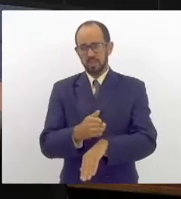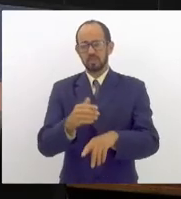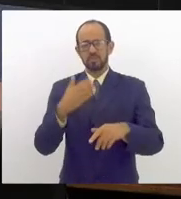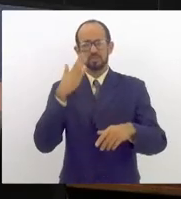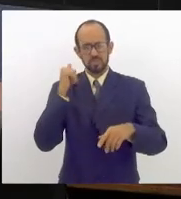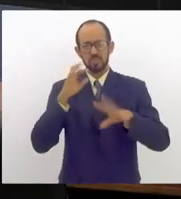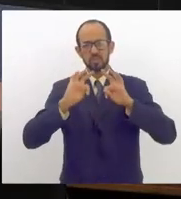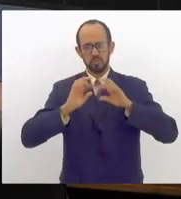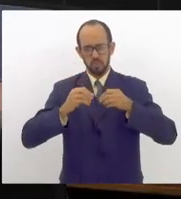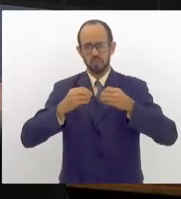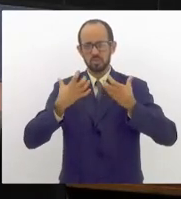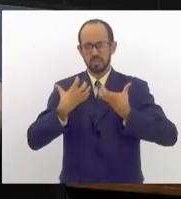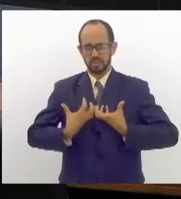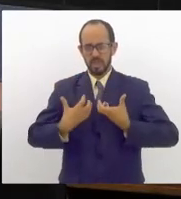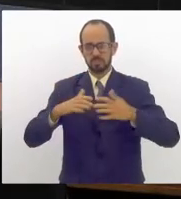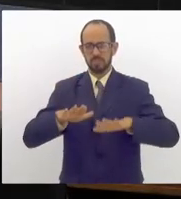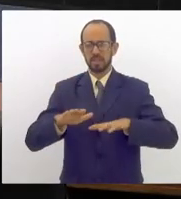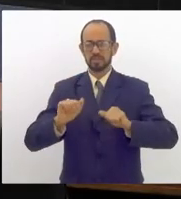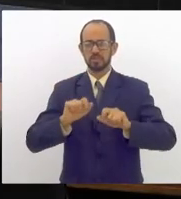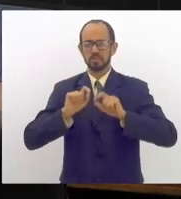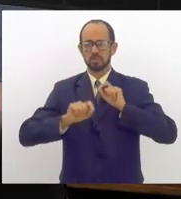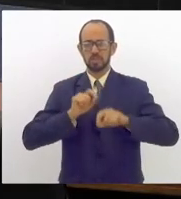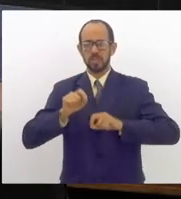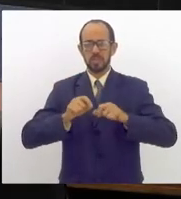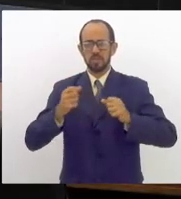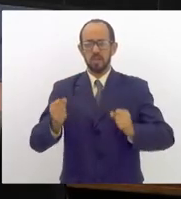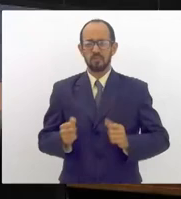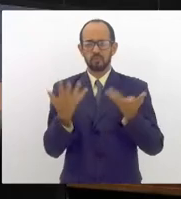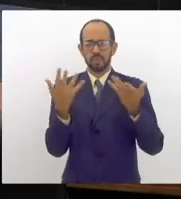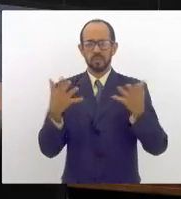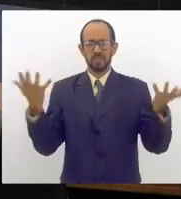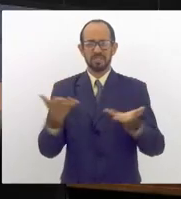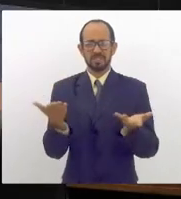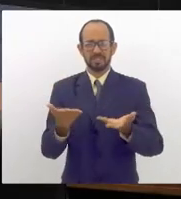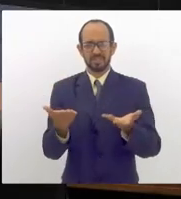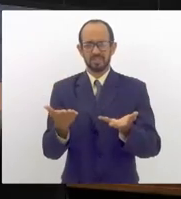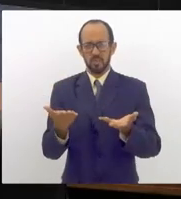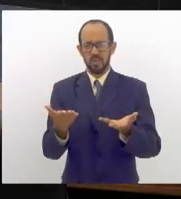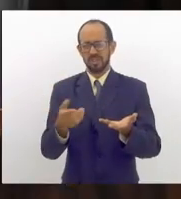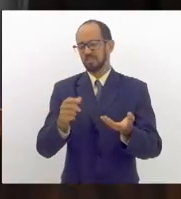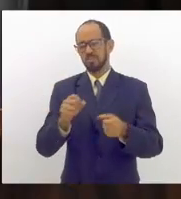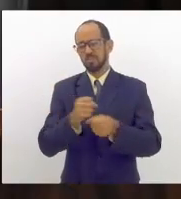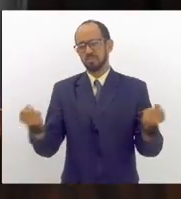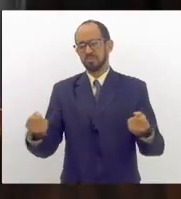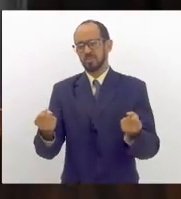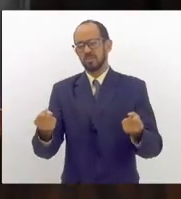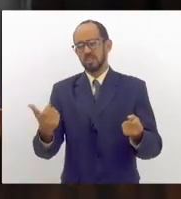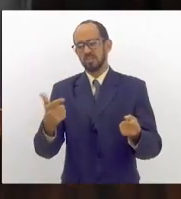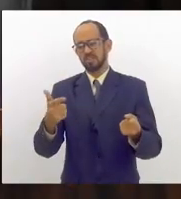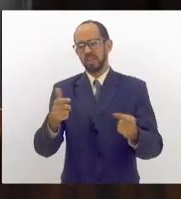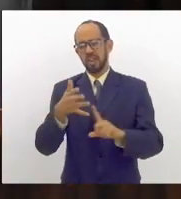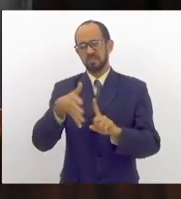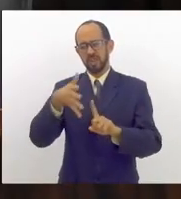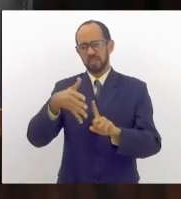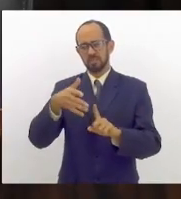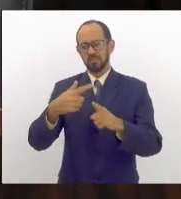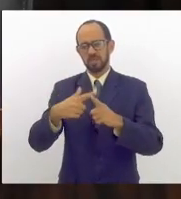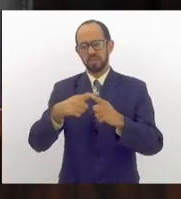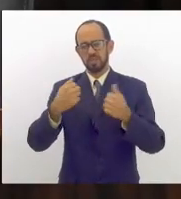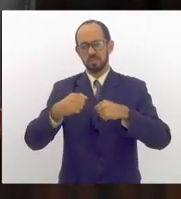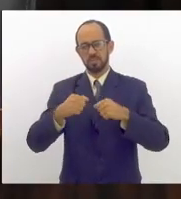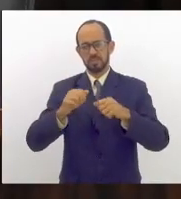cansado mas um evento como esse é impossível a gente não abrir para as falas porque a gente precisa da fala